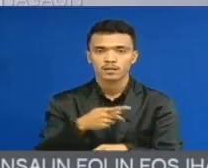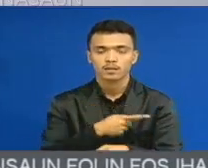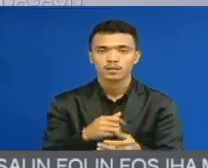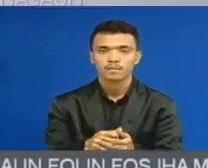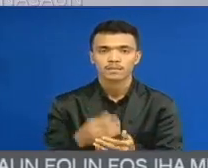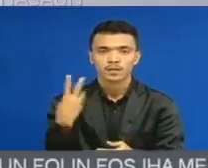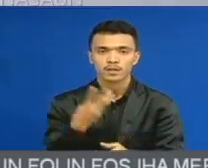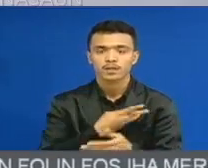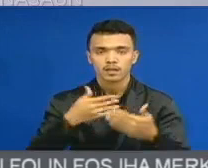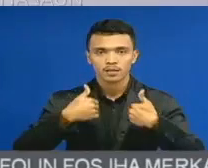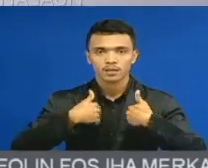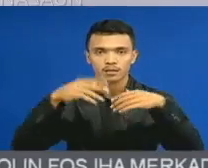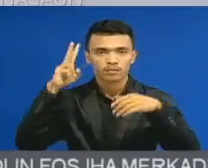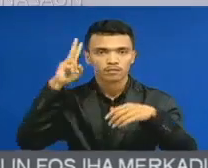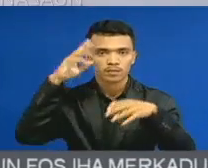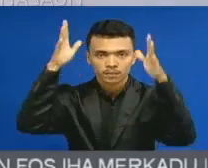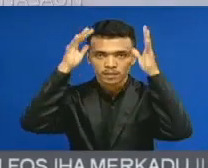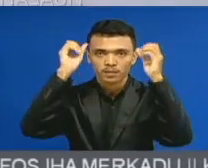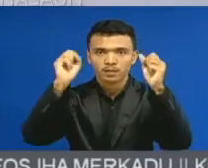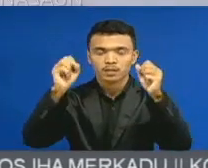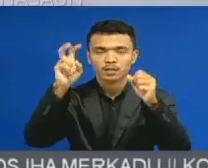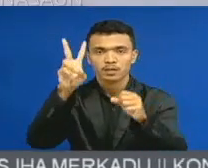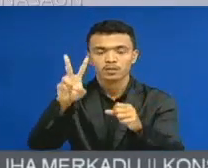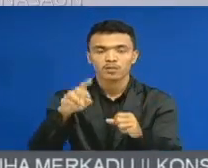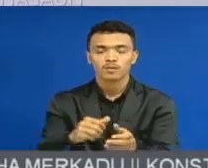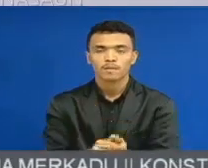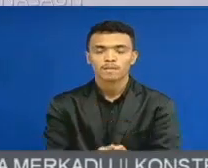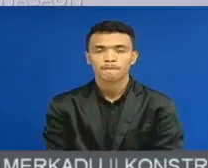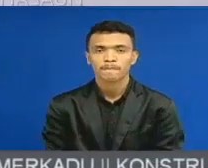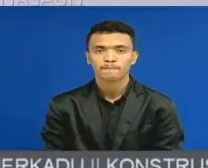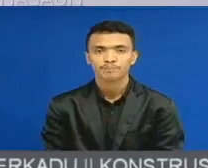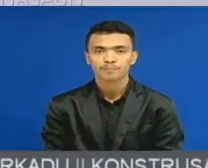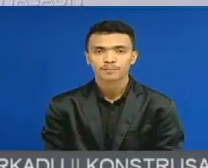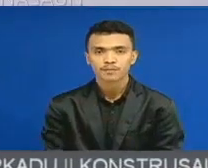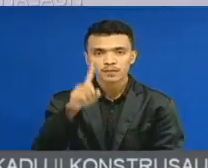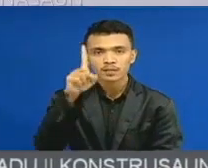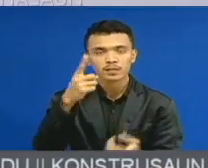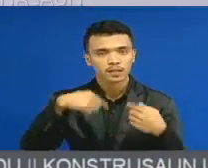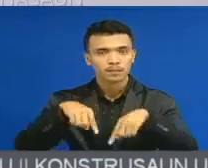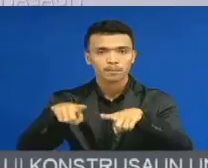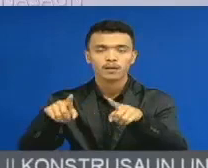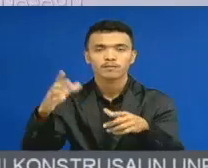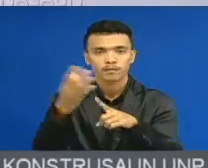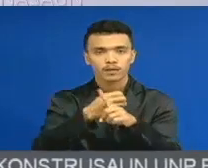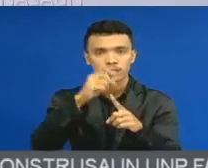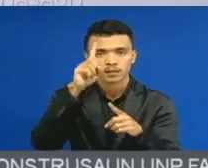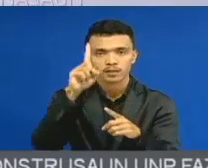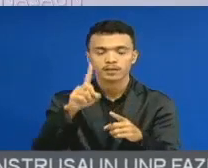a presidente, vice-presidente na Rua, galera. É? Nebe, ainda sai, ainda. Se tem